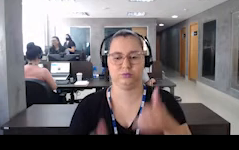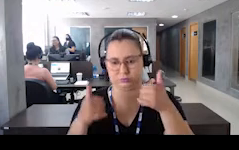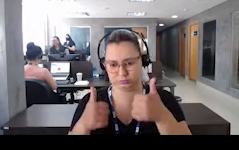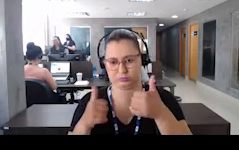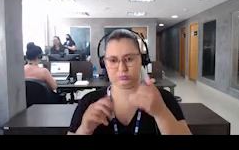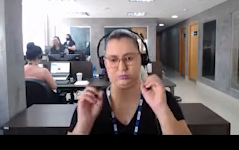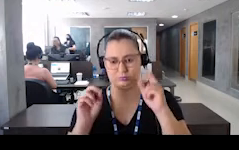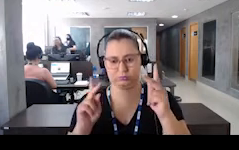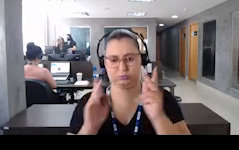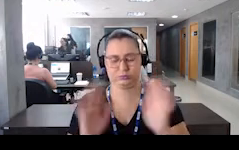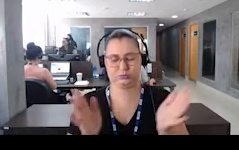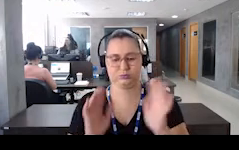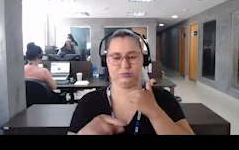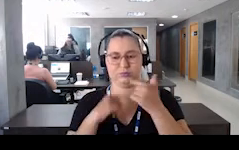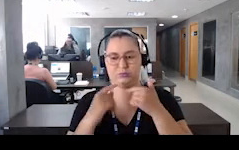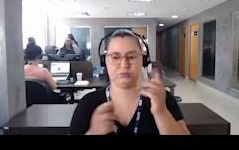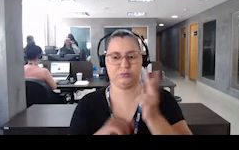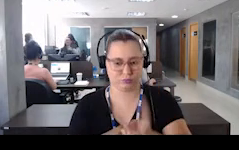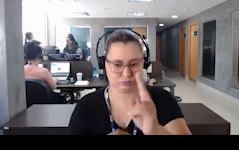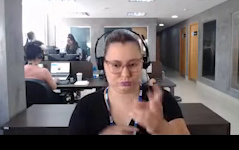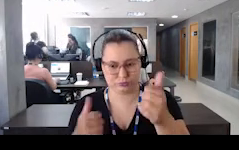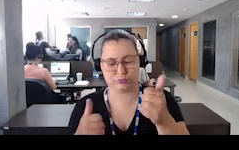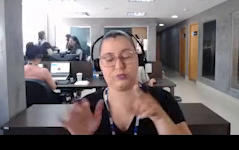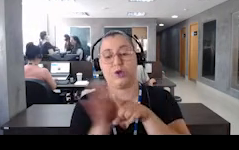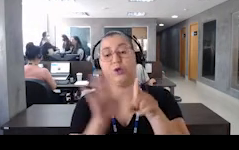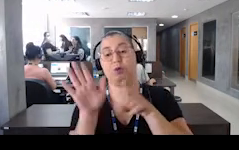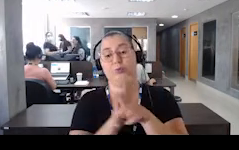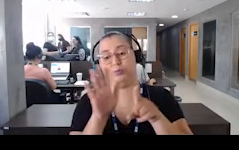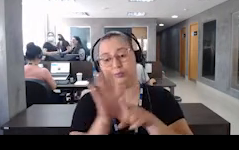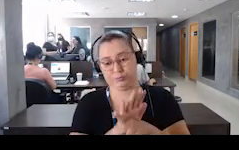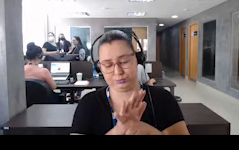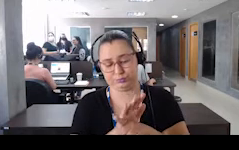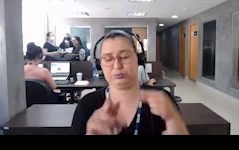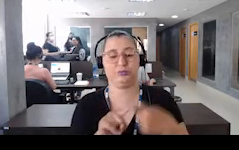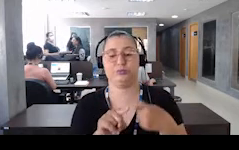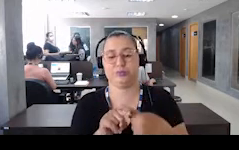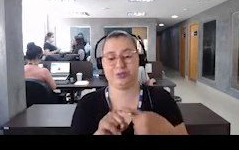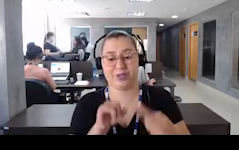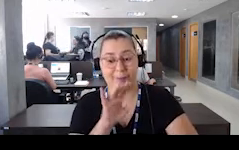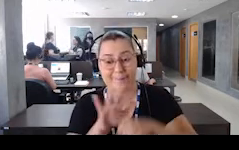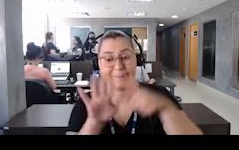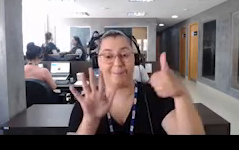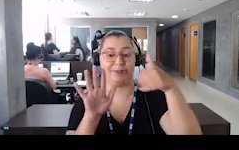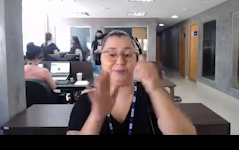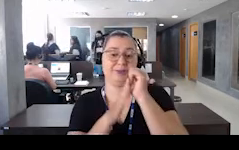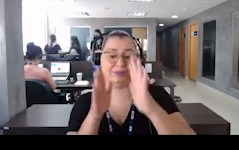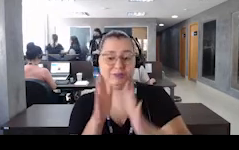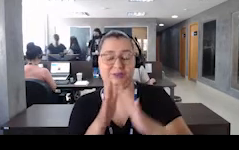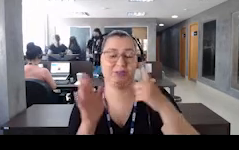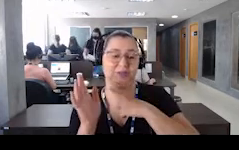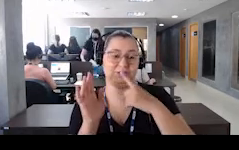Então tá bom. Vocês não têm dúvida, eu vou continuar aqui. Eu pergunto, pessoal, porque assim, essa aqui é só a primeira atividade,